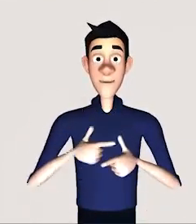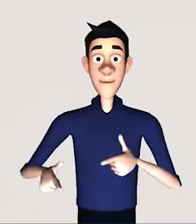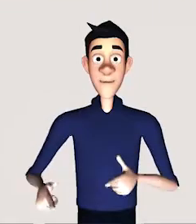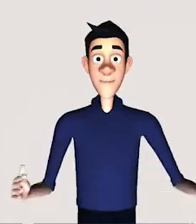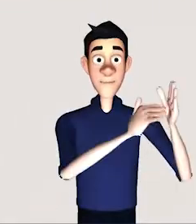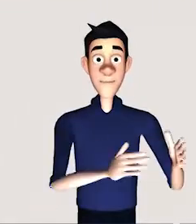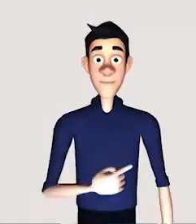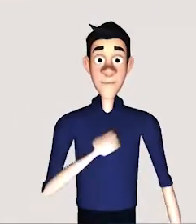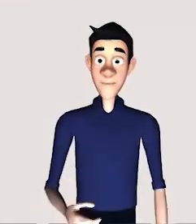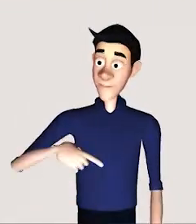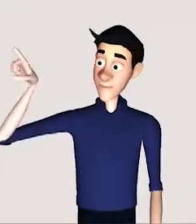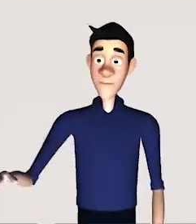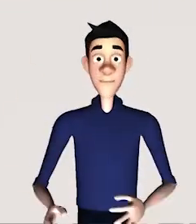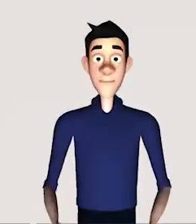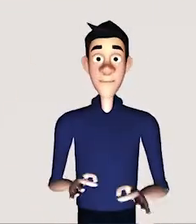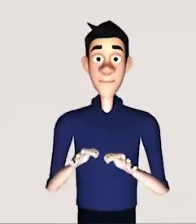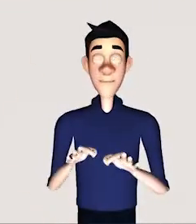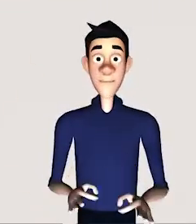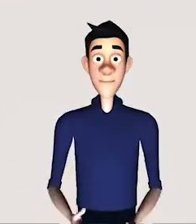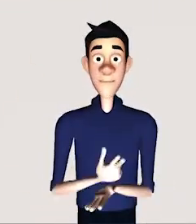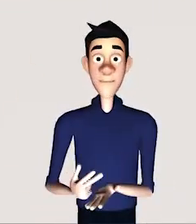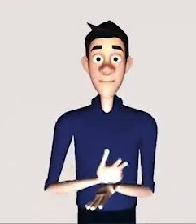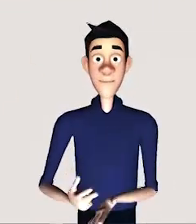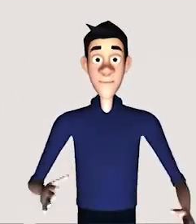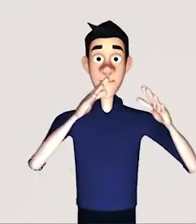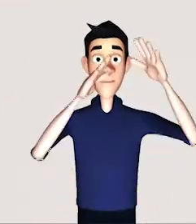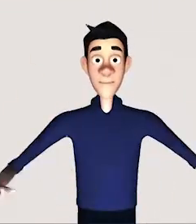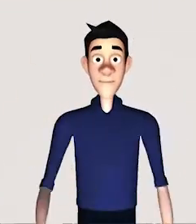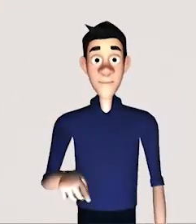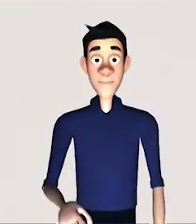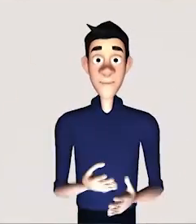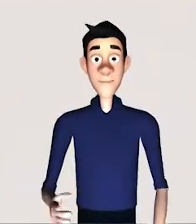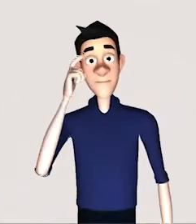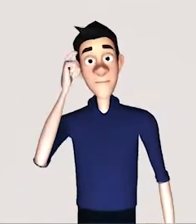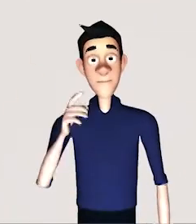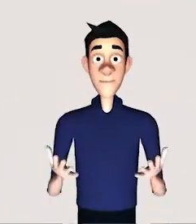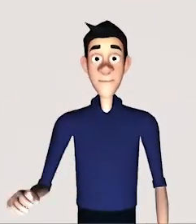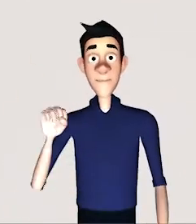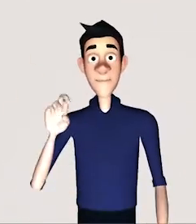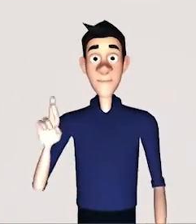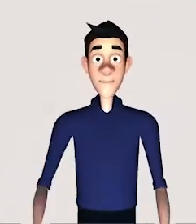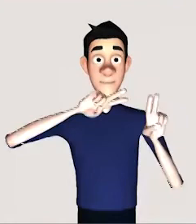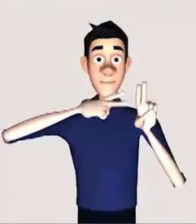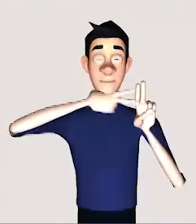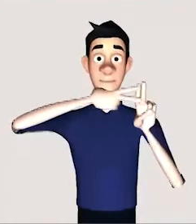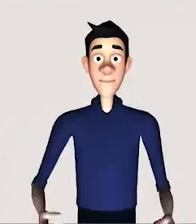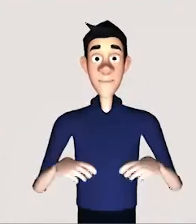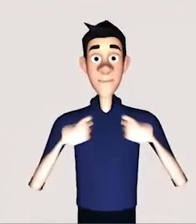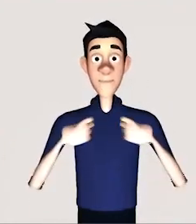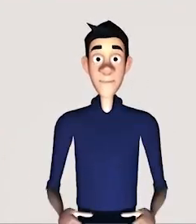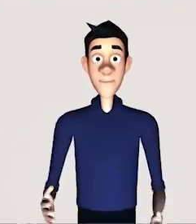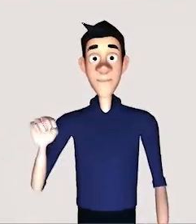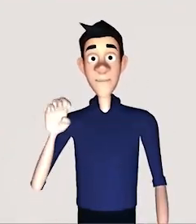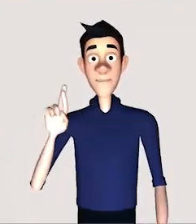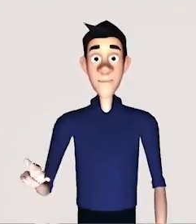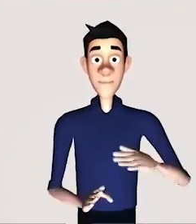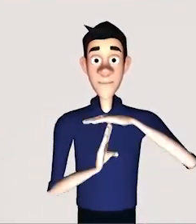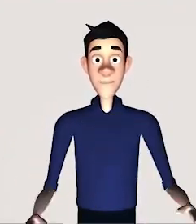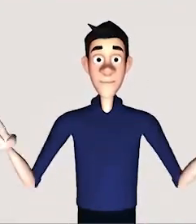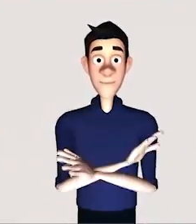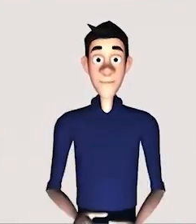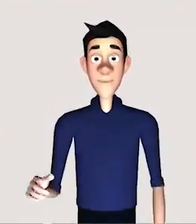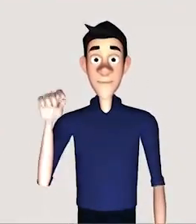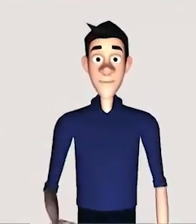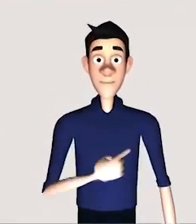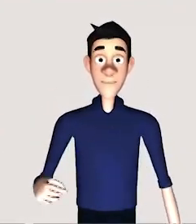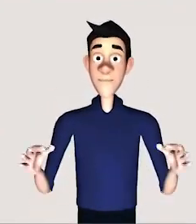para que isso realmente aconteça. E aí a gente conclui uma parte importante dessa aula, que foi